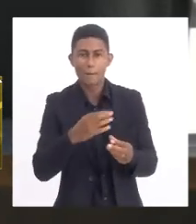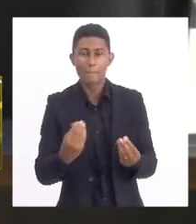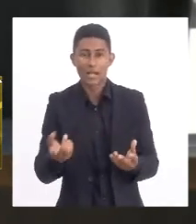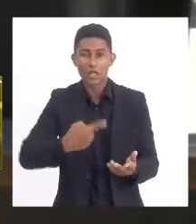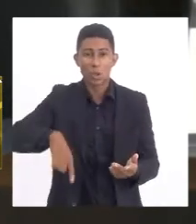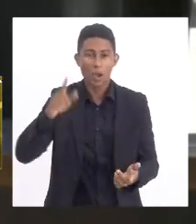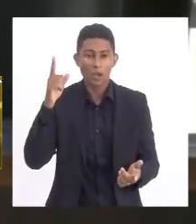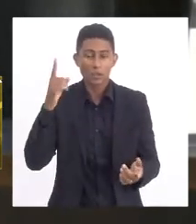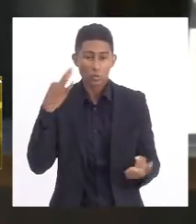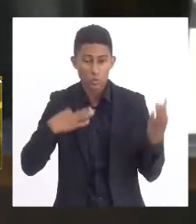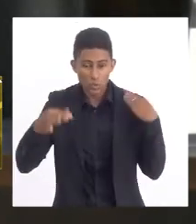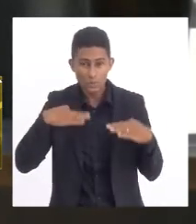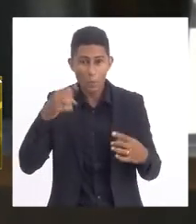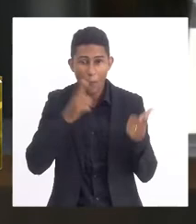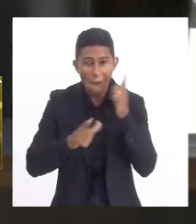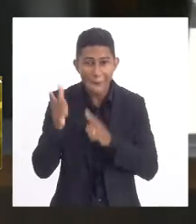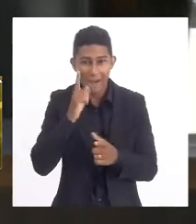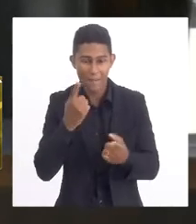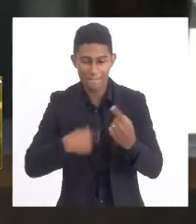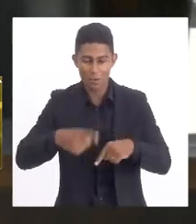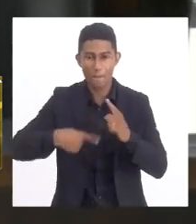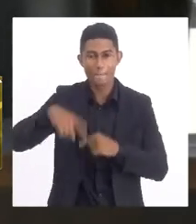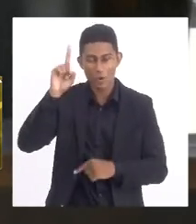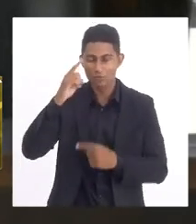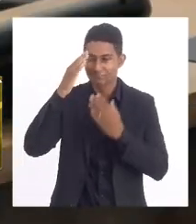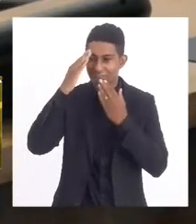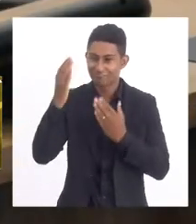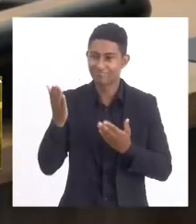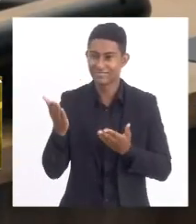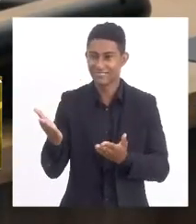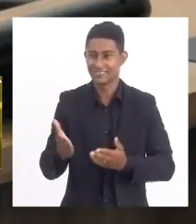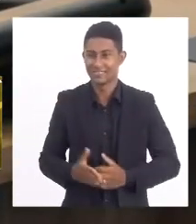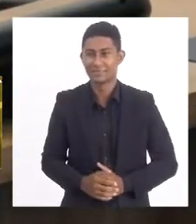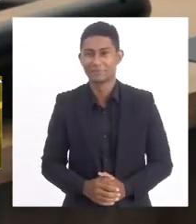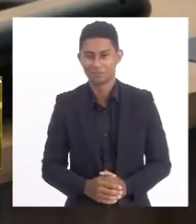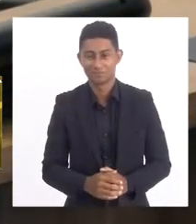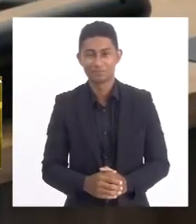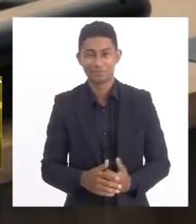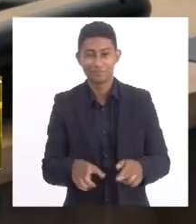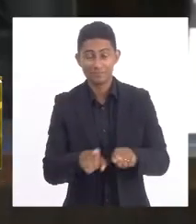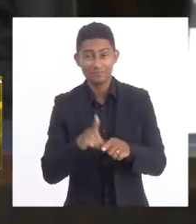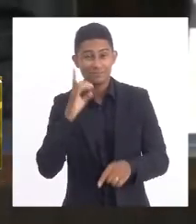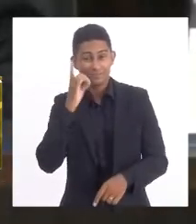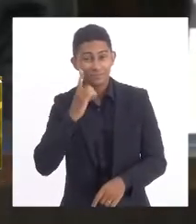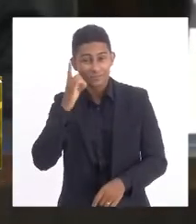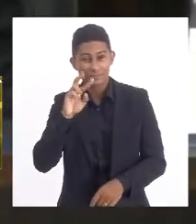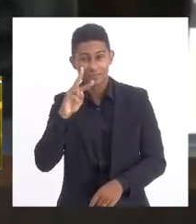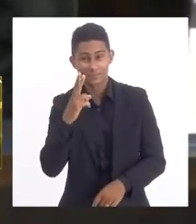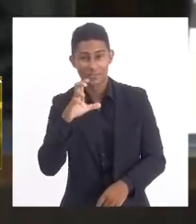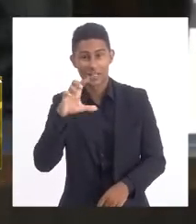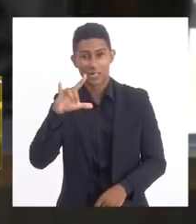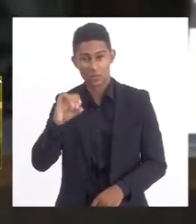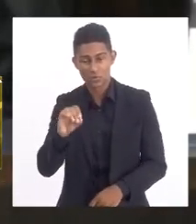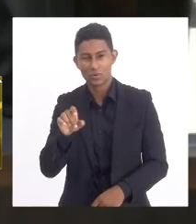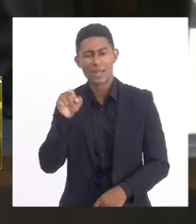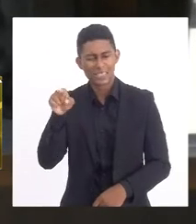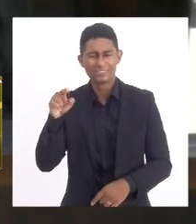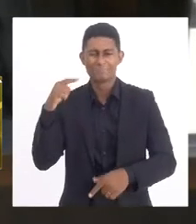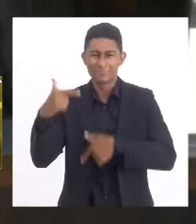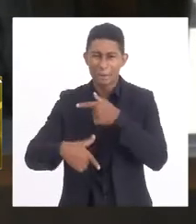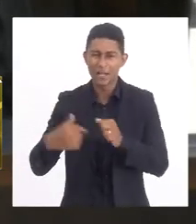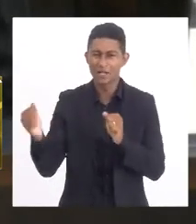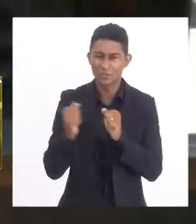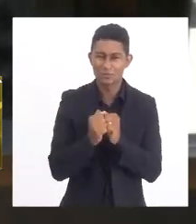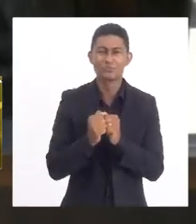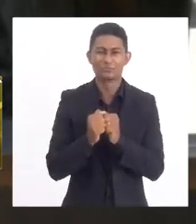desenvolver o turismo aqui na região obrigado Camila a metade do Hélio Lopes Eu já falei que é o grande guerreiro que trabalha junto